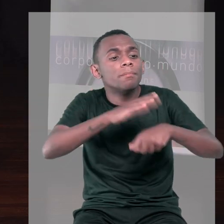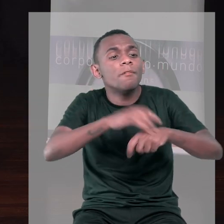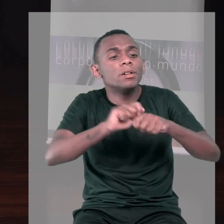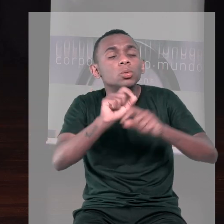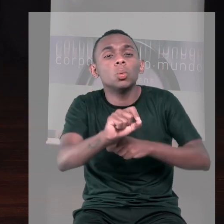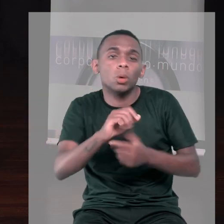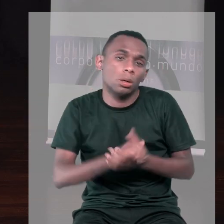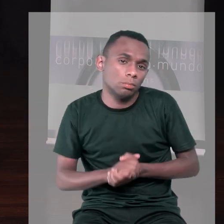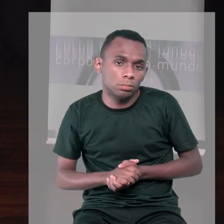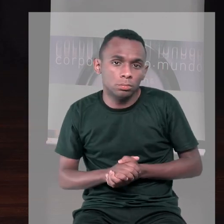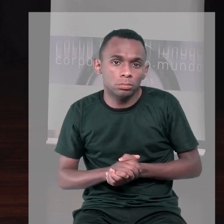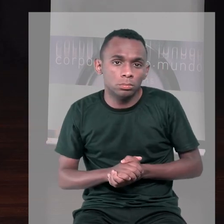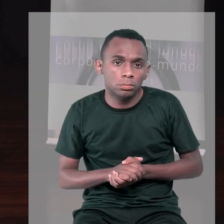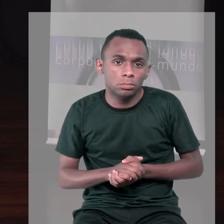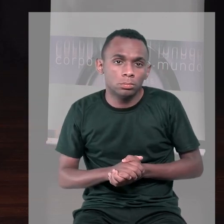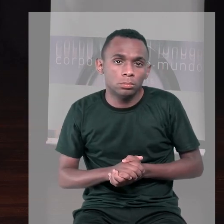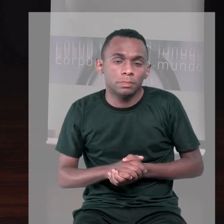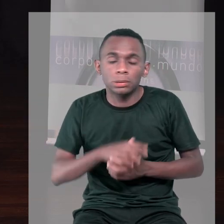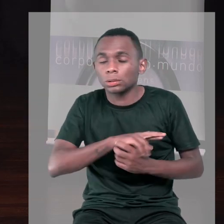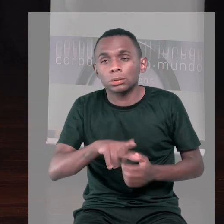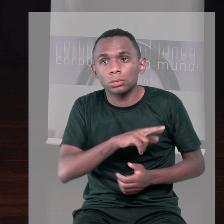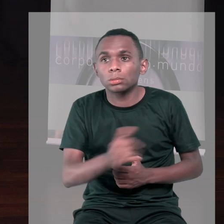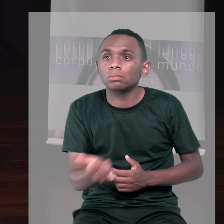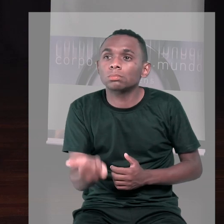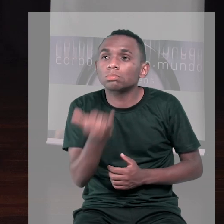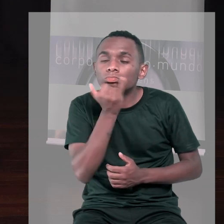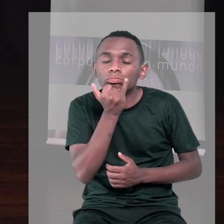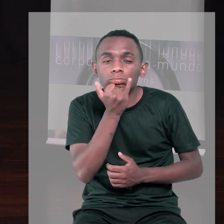Vale lembrar que Arendt, em momento algum,